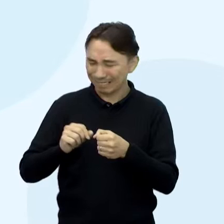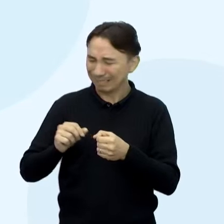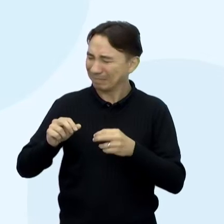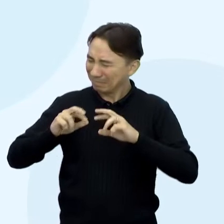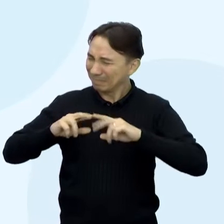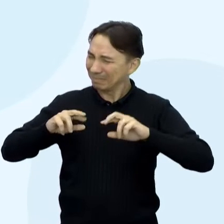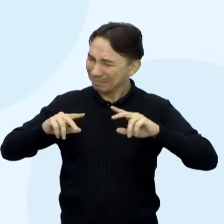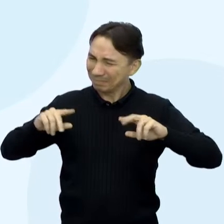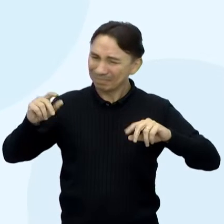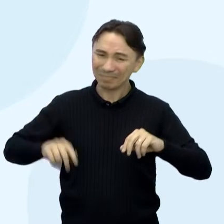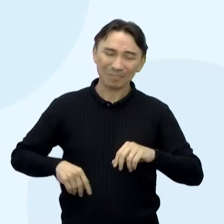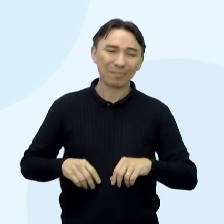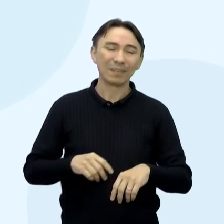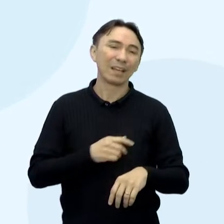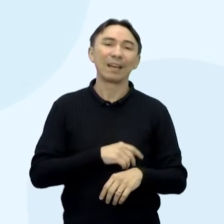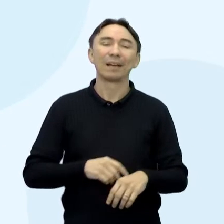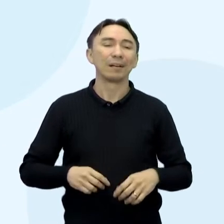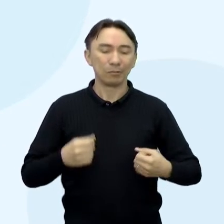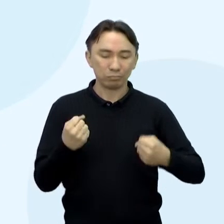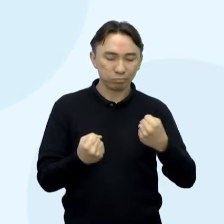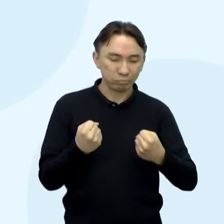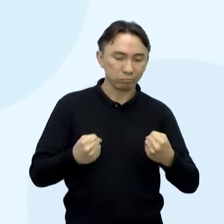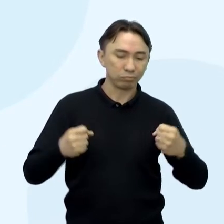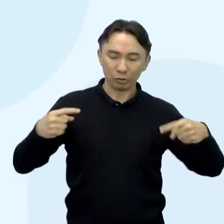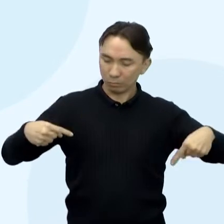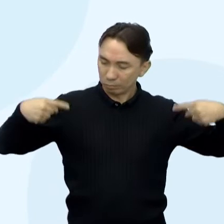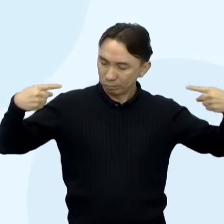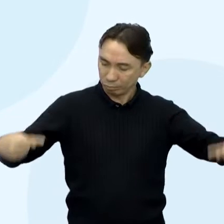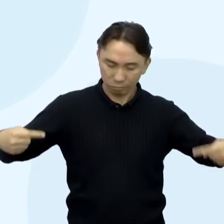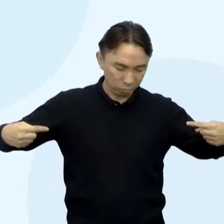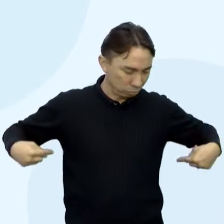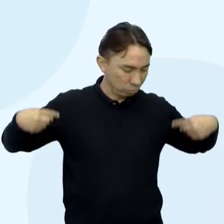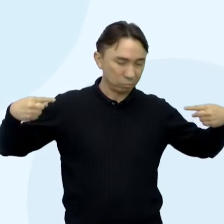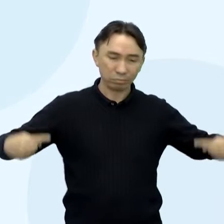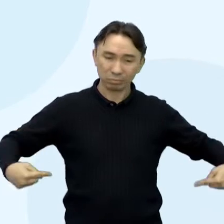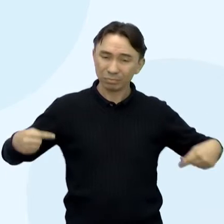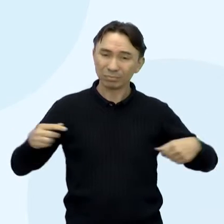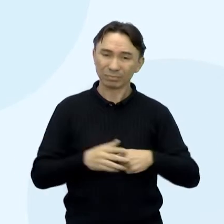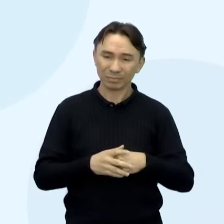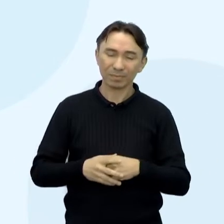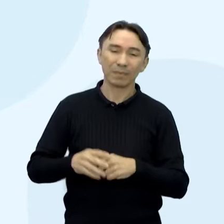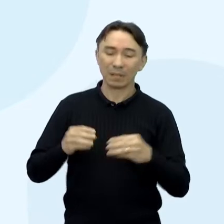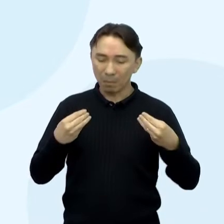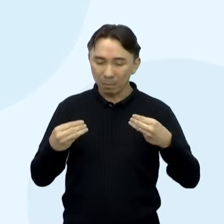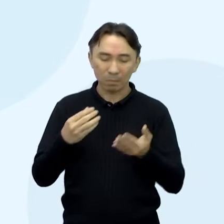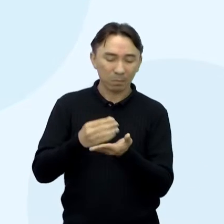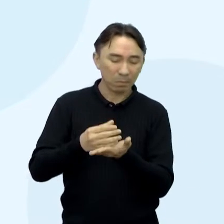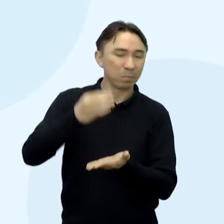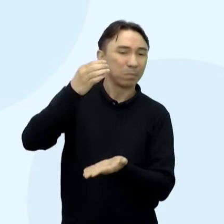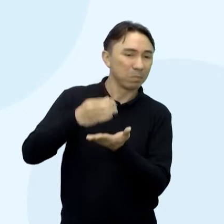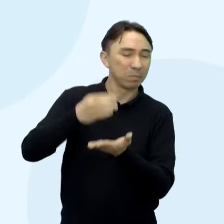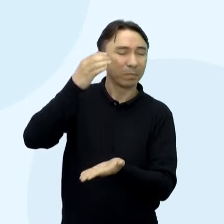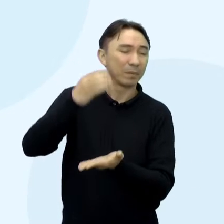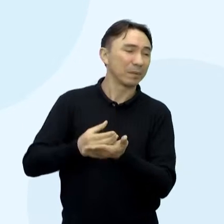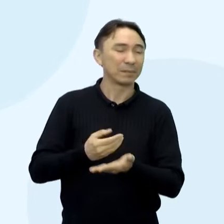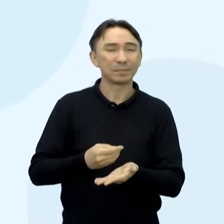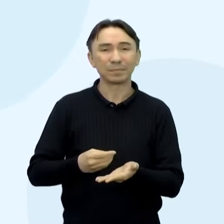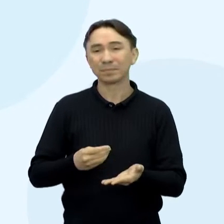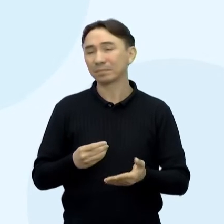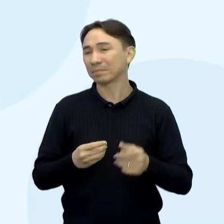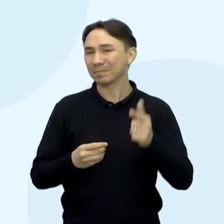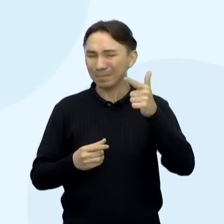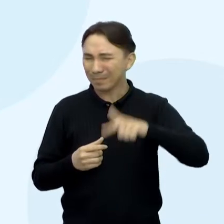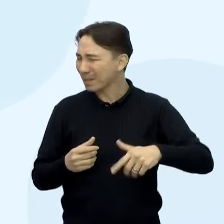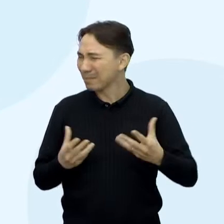garrafas plásticas, tecidos sintéticos, é uma infinidade de coisas, né? Embalagens,